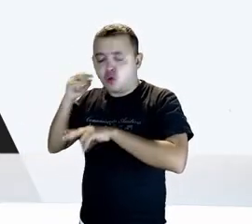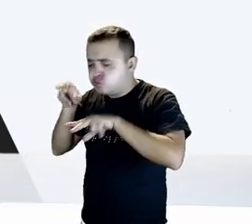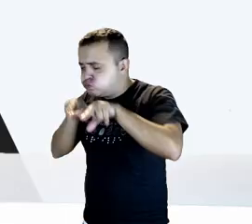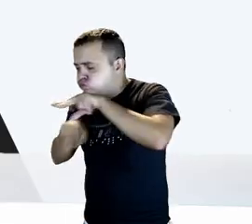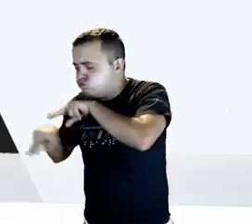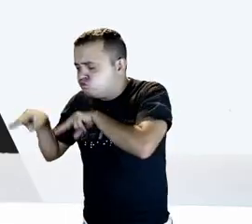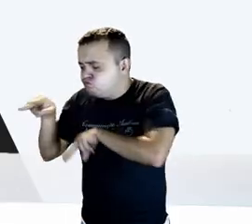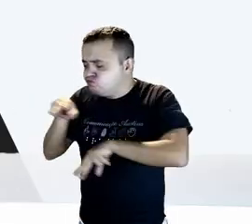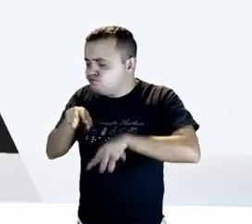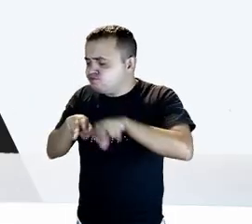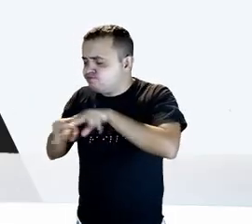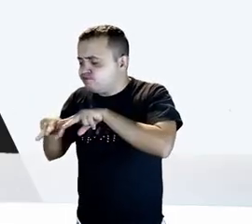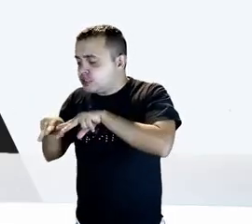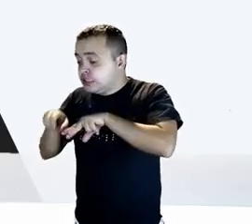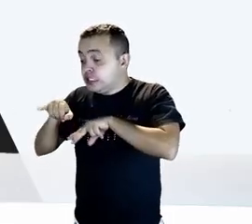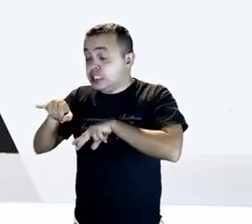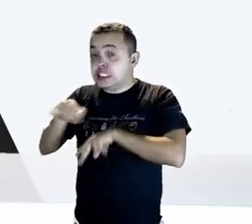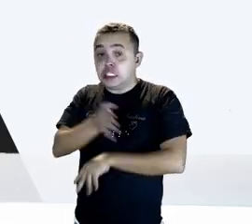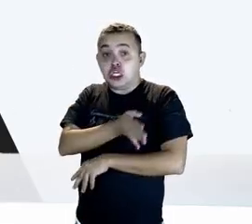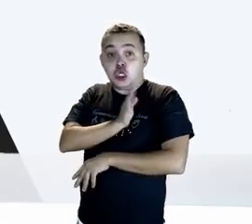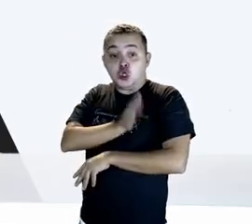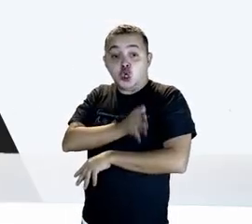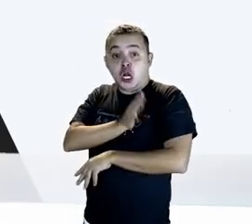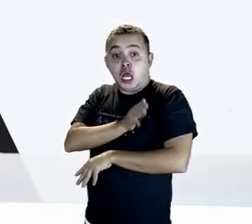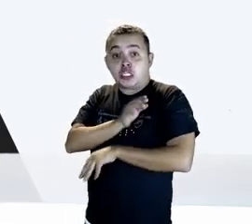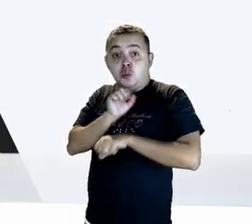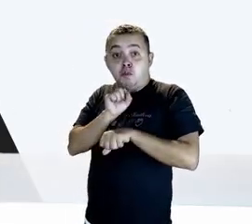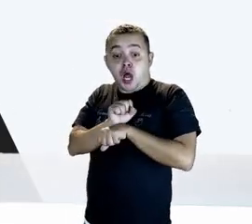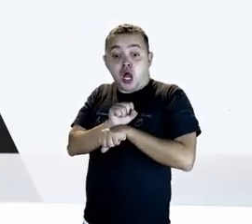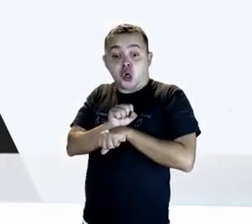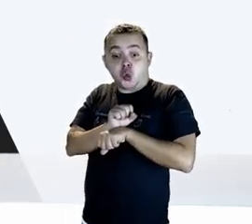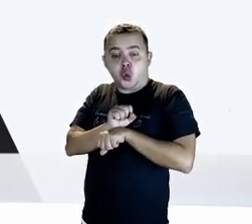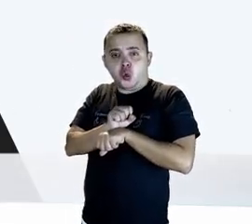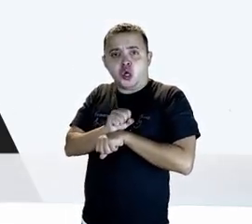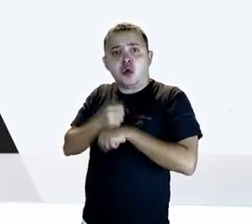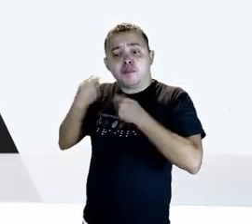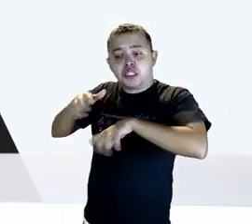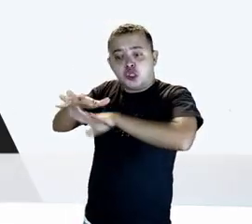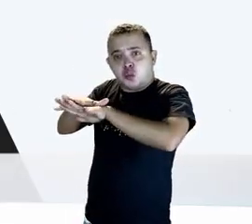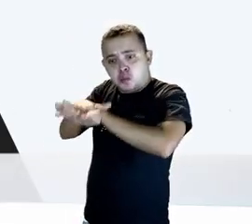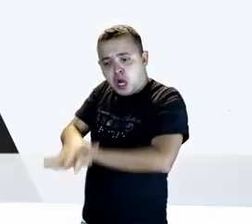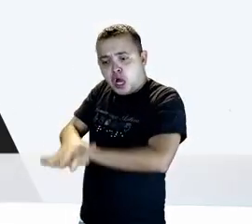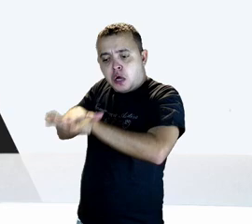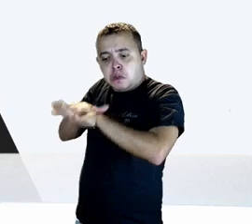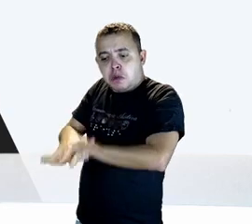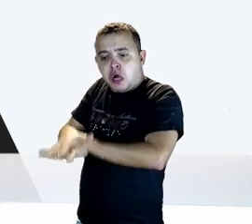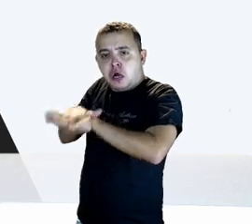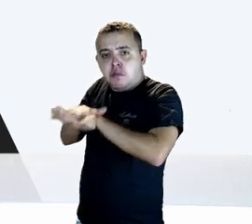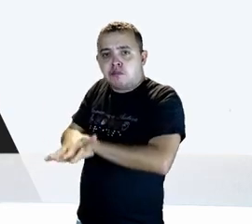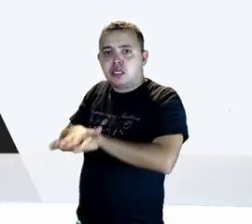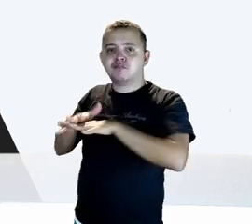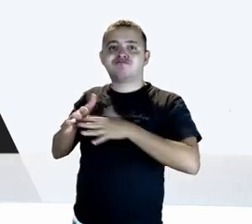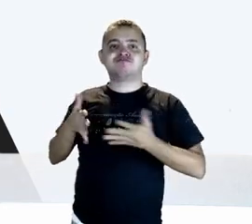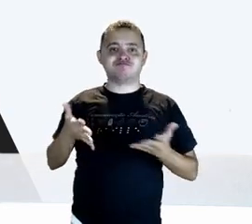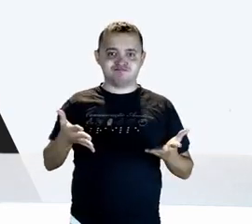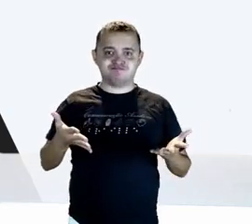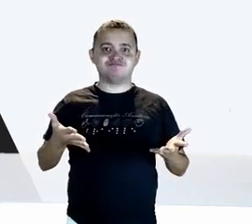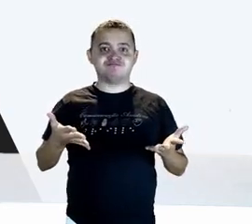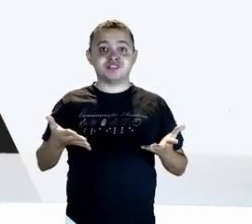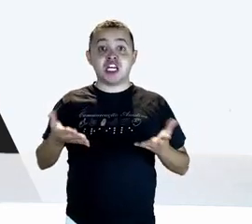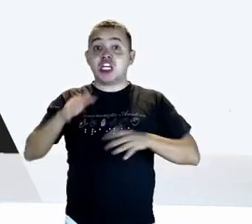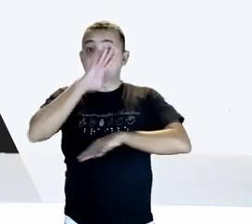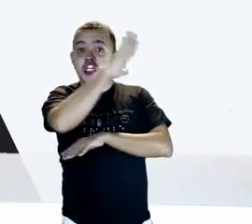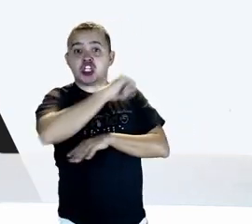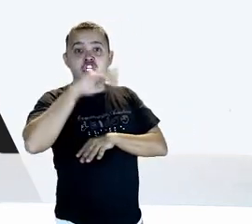preconizadas para parada cardiorrespiratória, queimaduras e lesões também traumáticas. E encaminhar